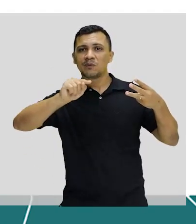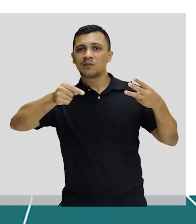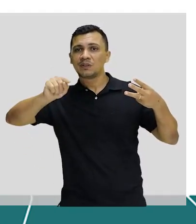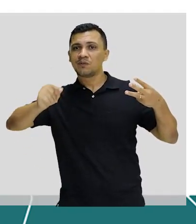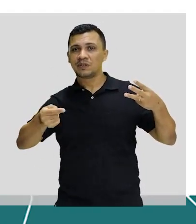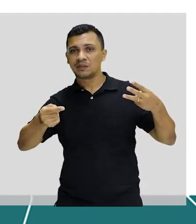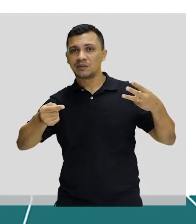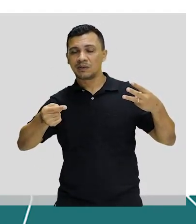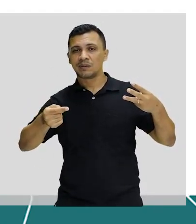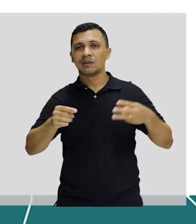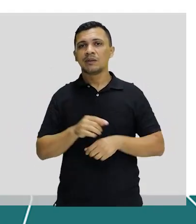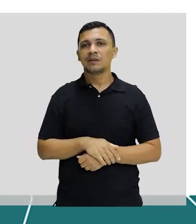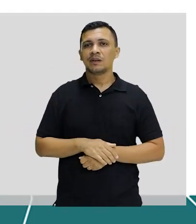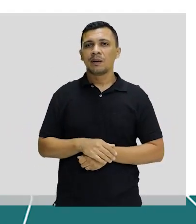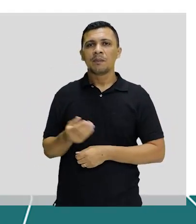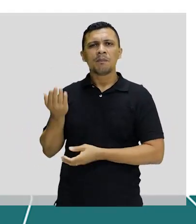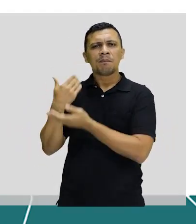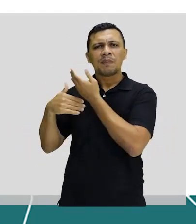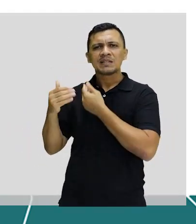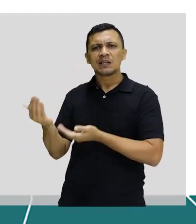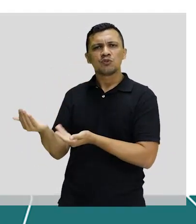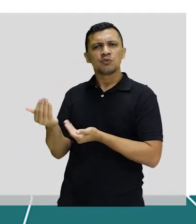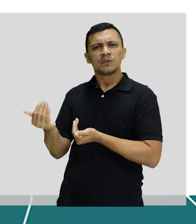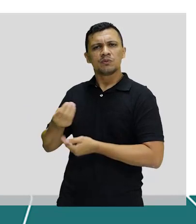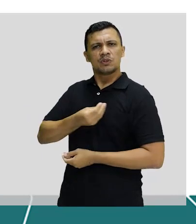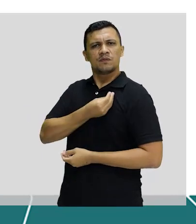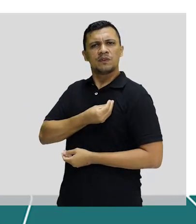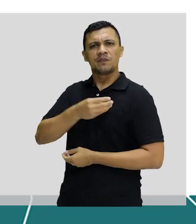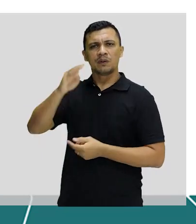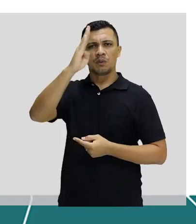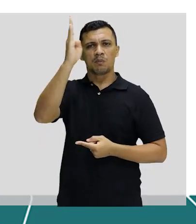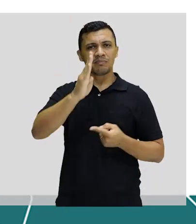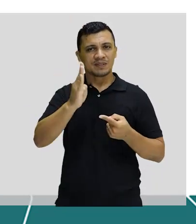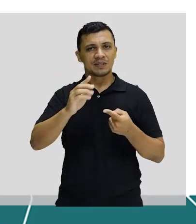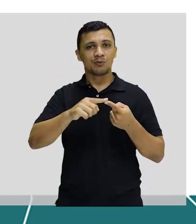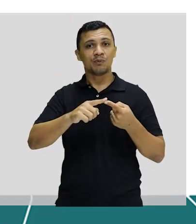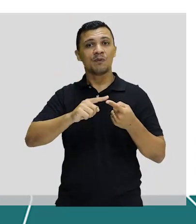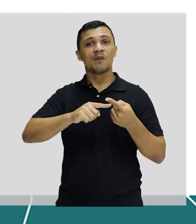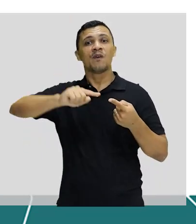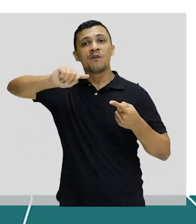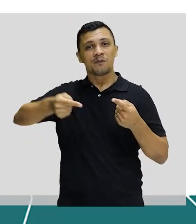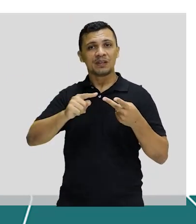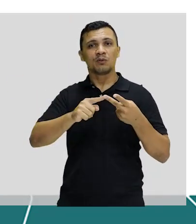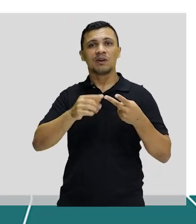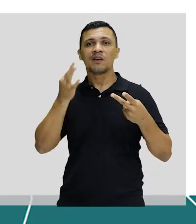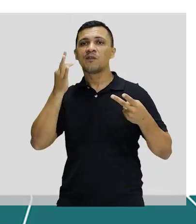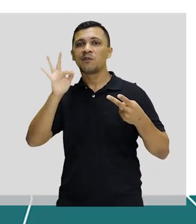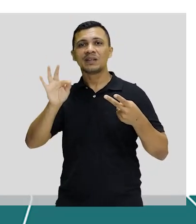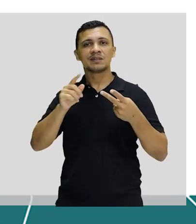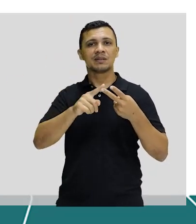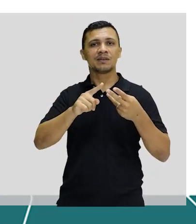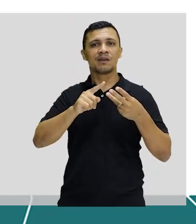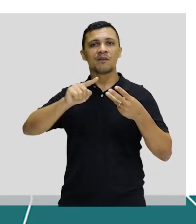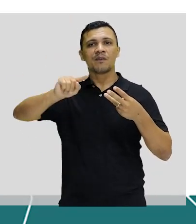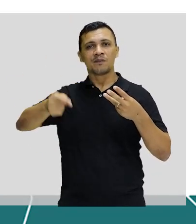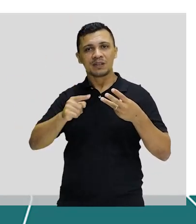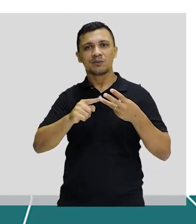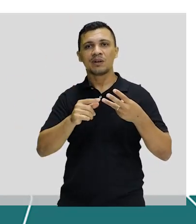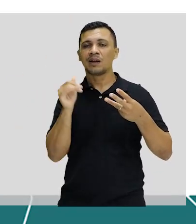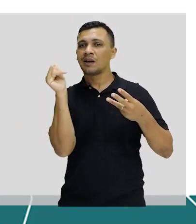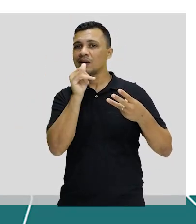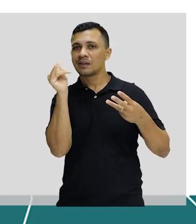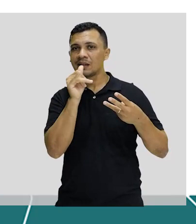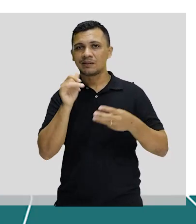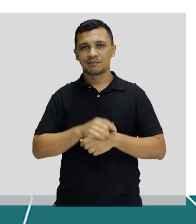Durante a juventude, viveu no Brasil, na França, na Itália. Saiu de casa, fechou a porta